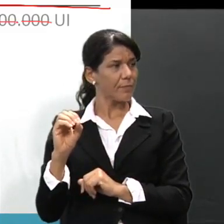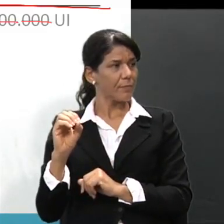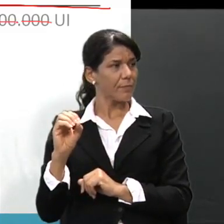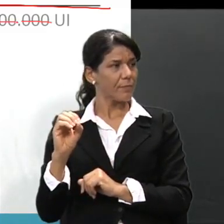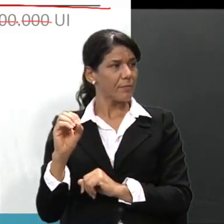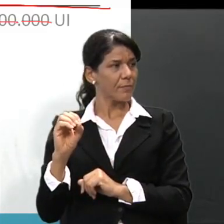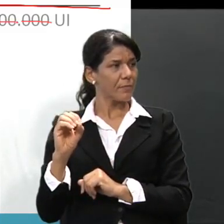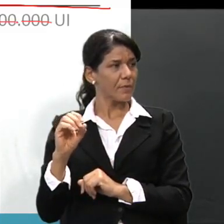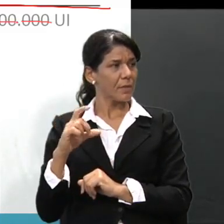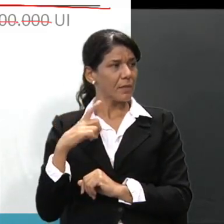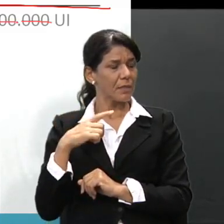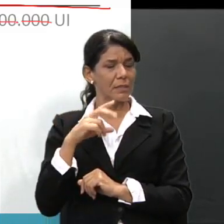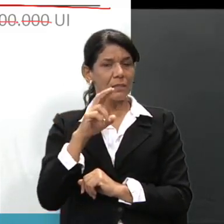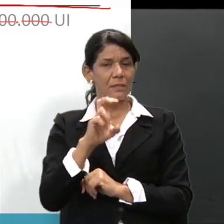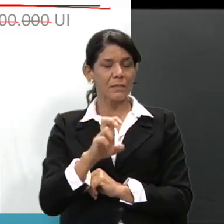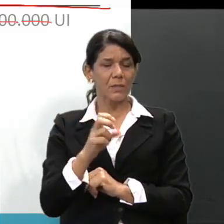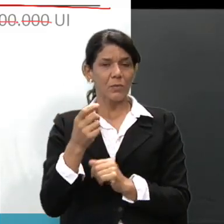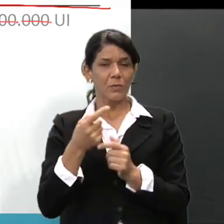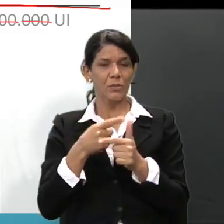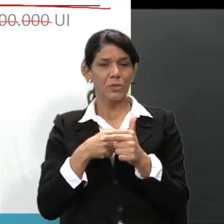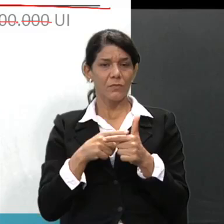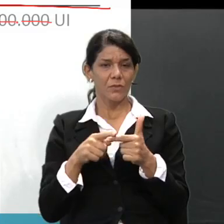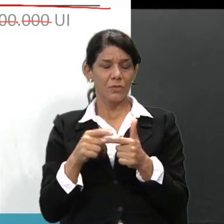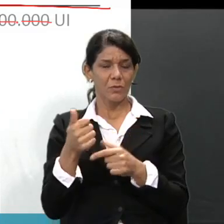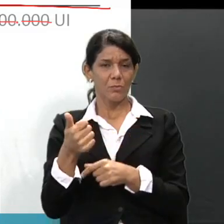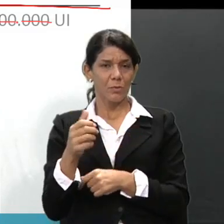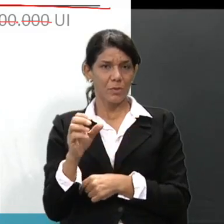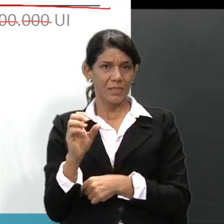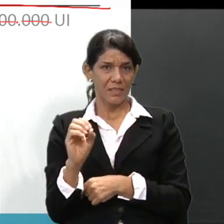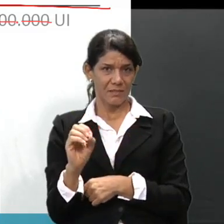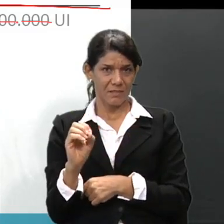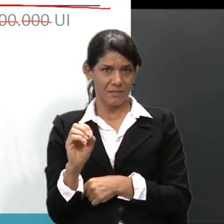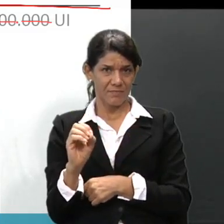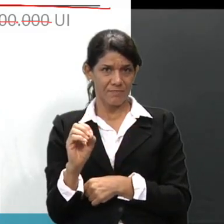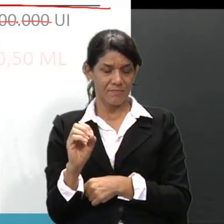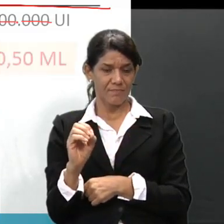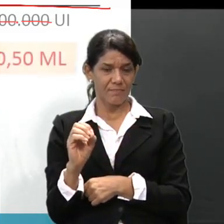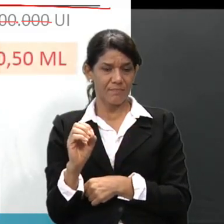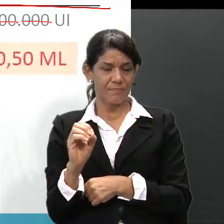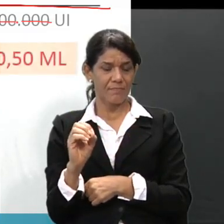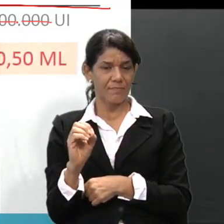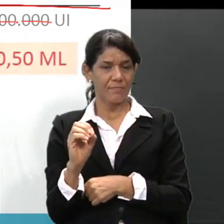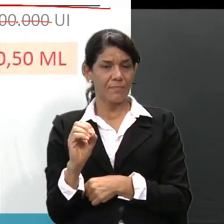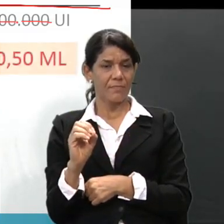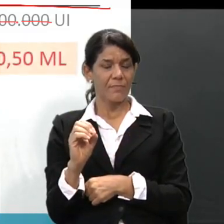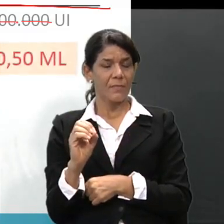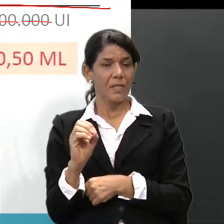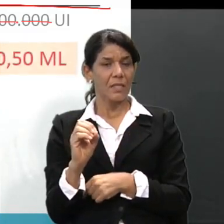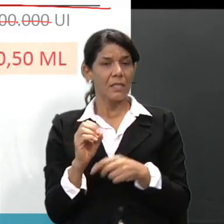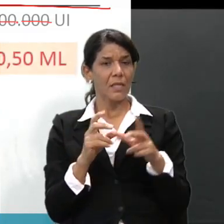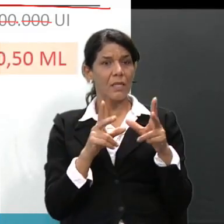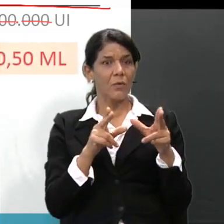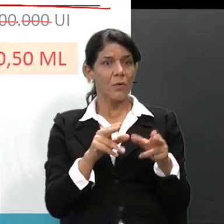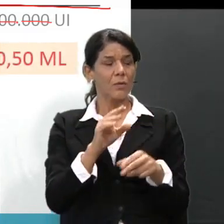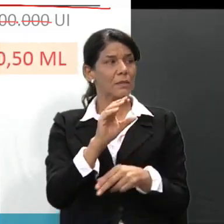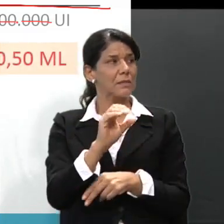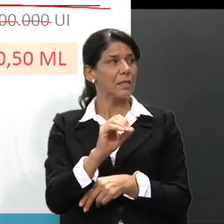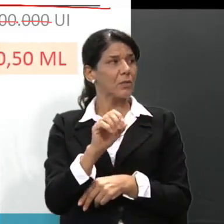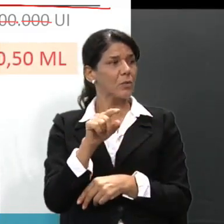Nós temos, então, 5 dividido por 10. 5 dividido por 10 é igual a